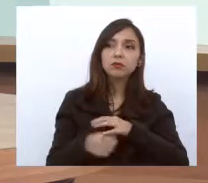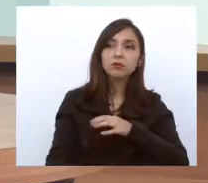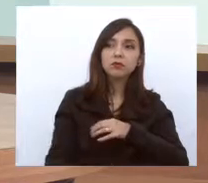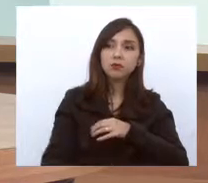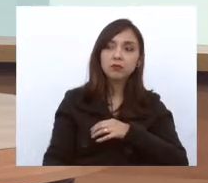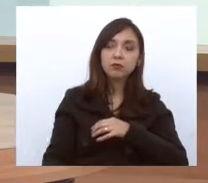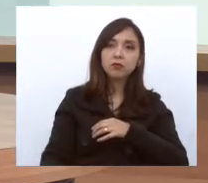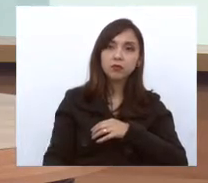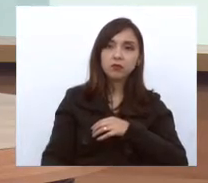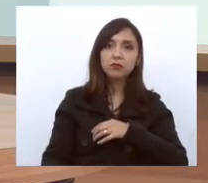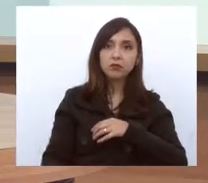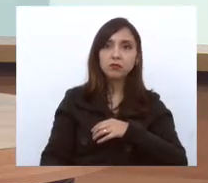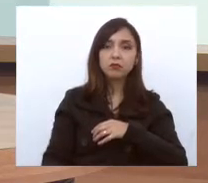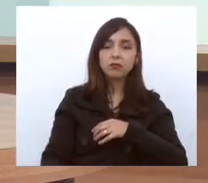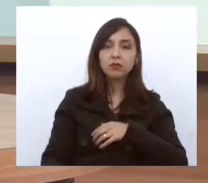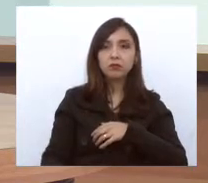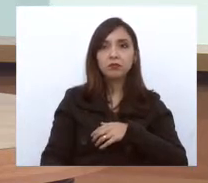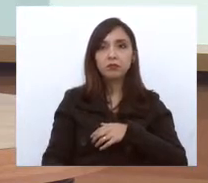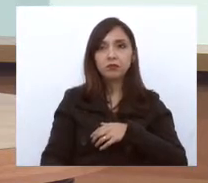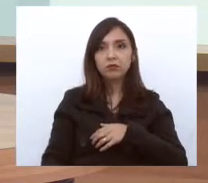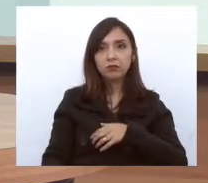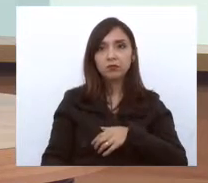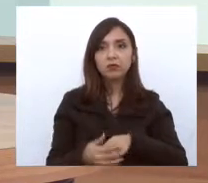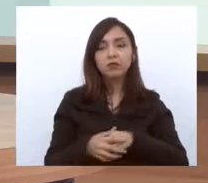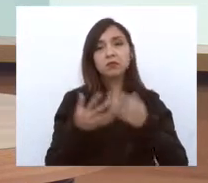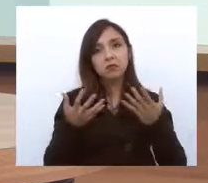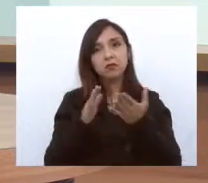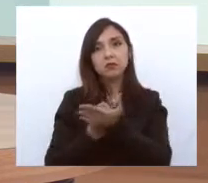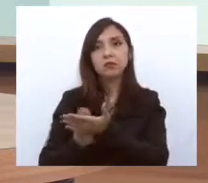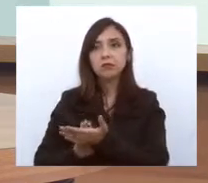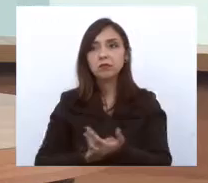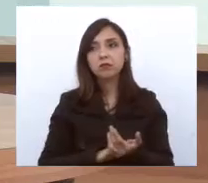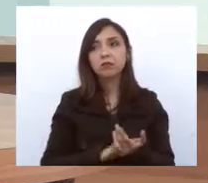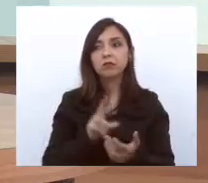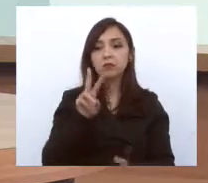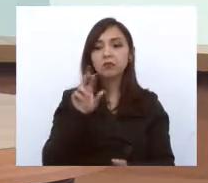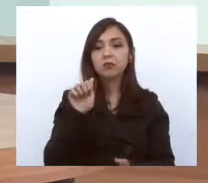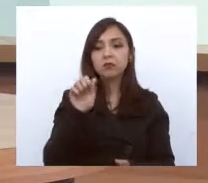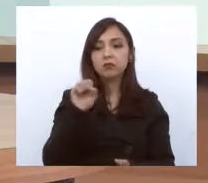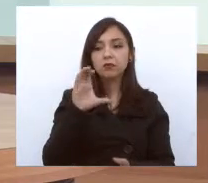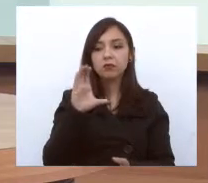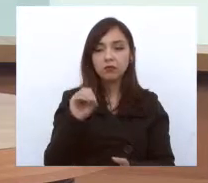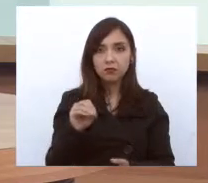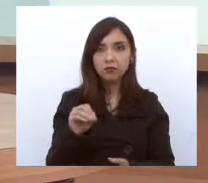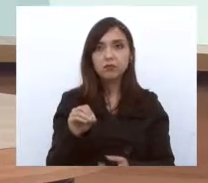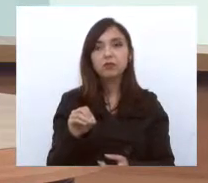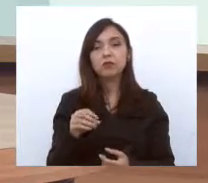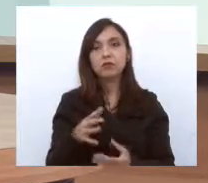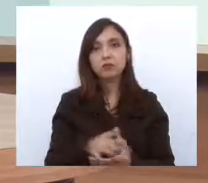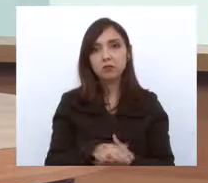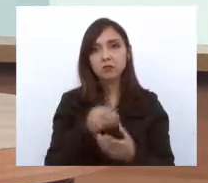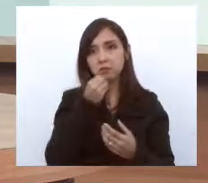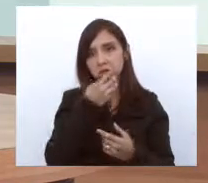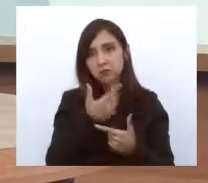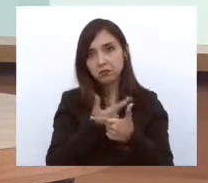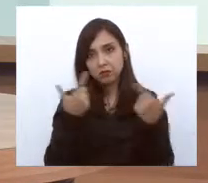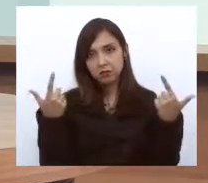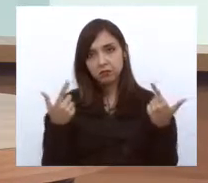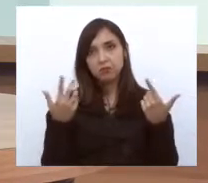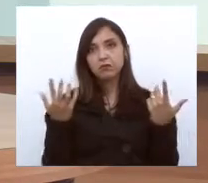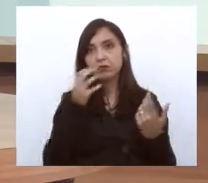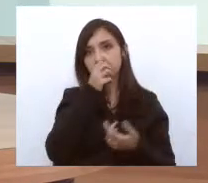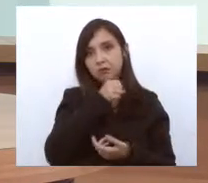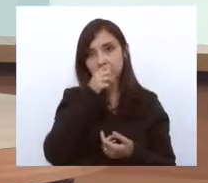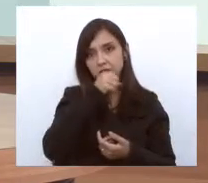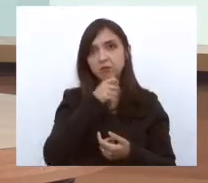um campeonato paulista. Quero parabenizar ao Vasco e desejar a ele boa sorte aí nesse final de semana,